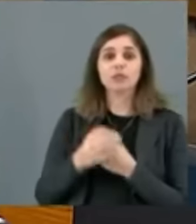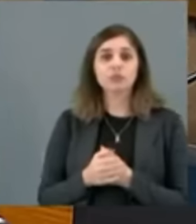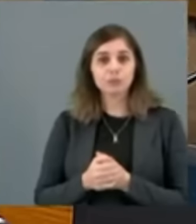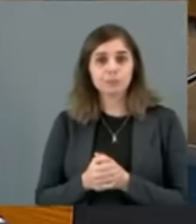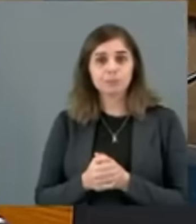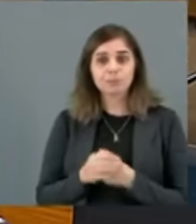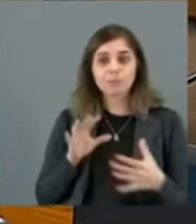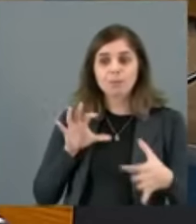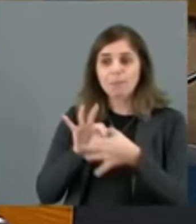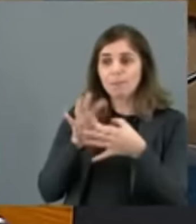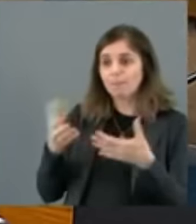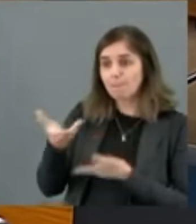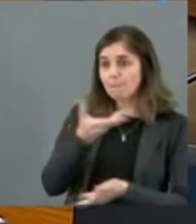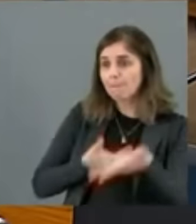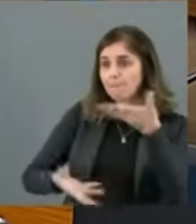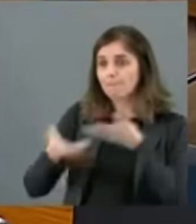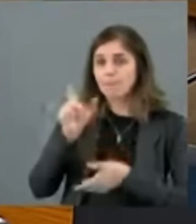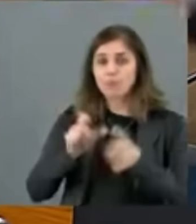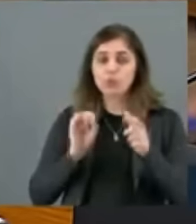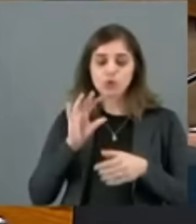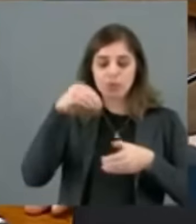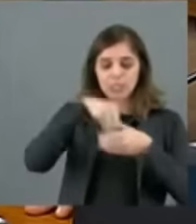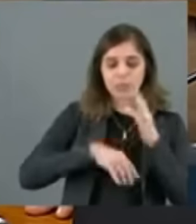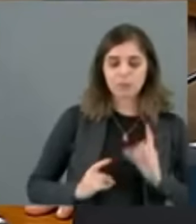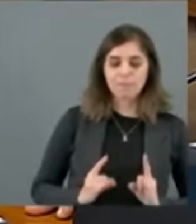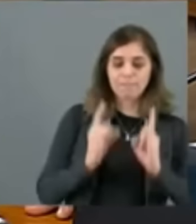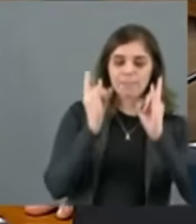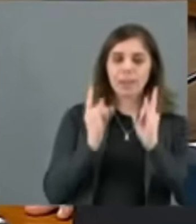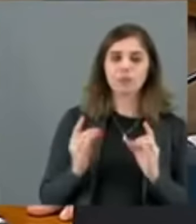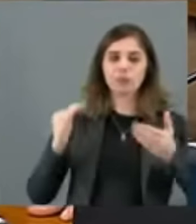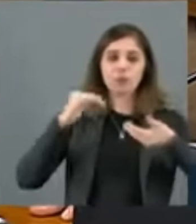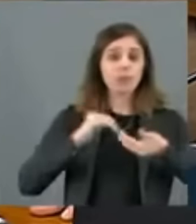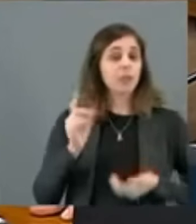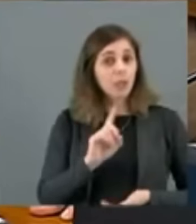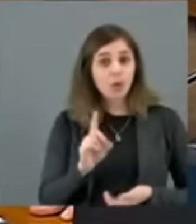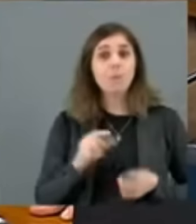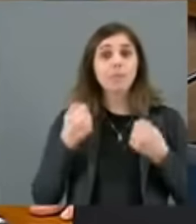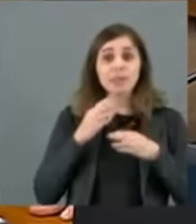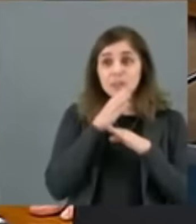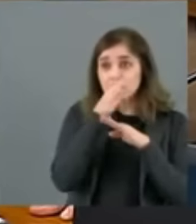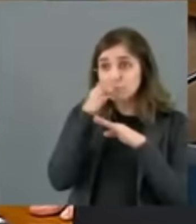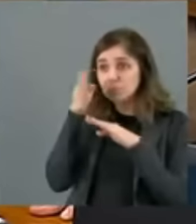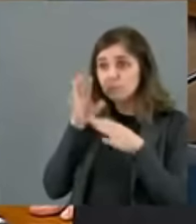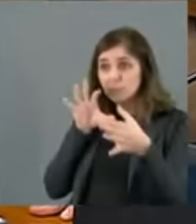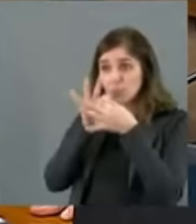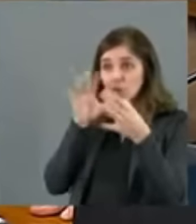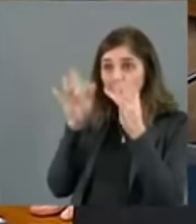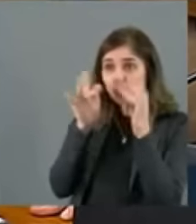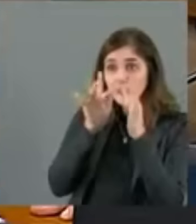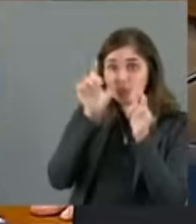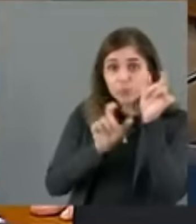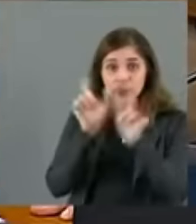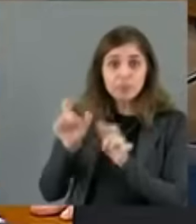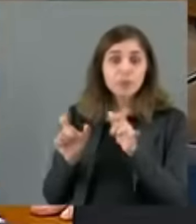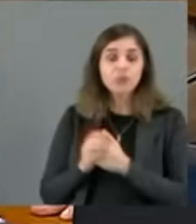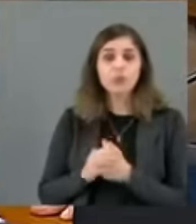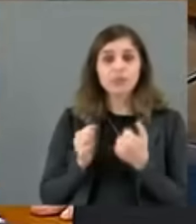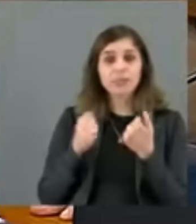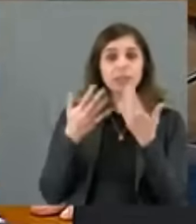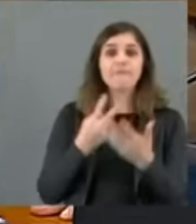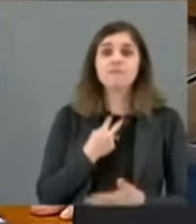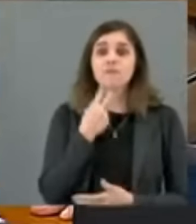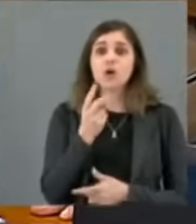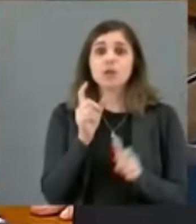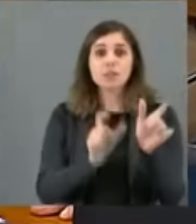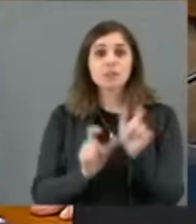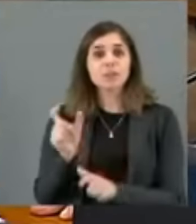com o principal destinatário, que estão aí nos rincões do Brasil. É dar vida, vez e voz, aquela garantia constitucional